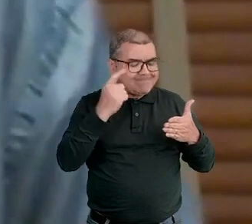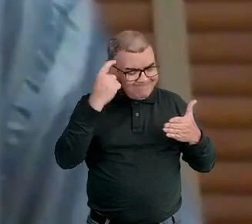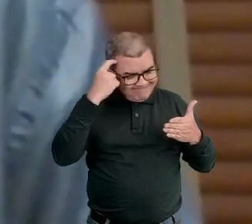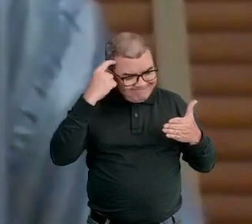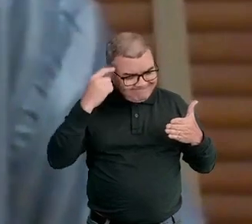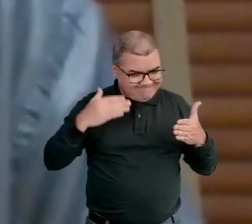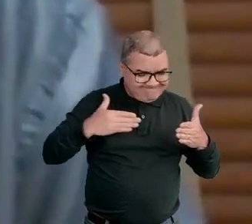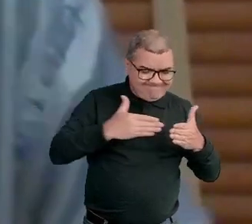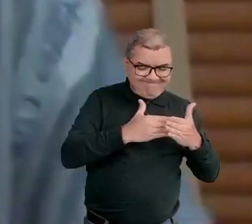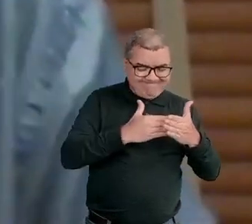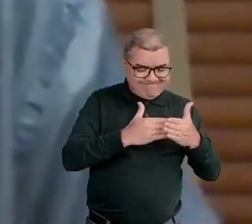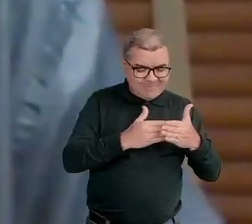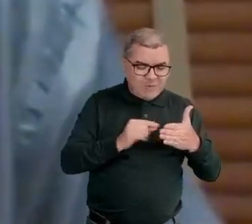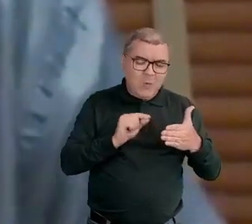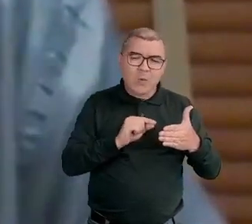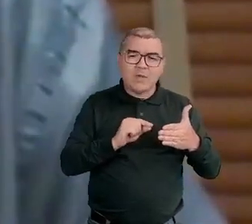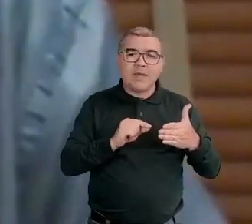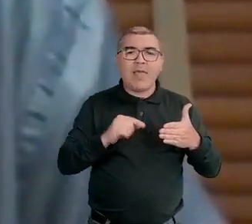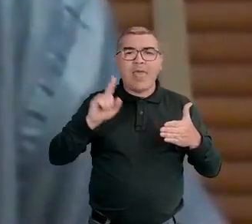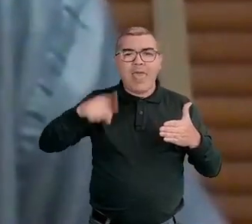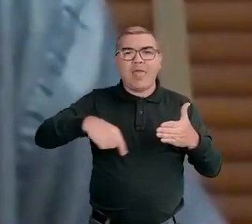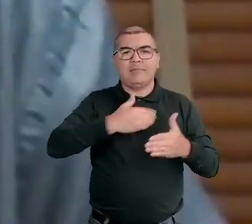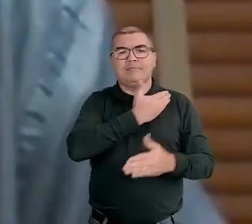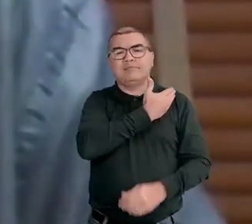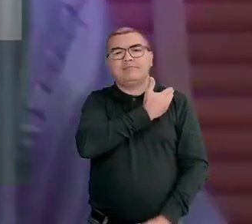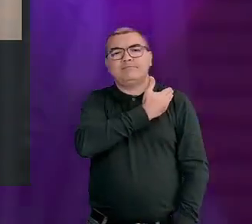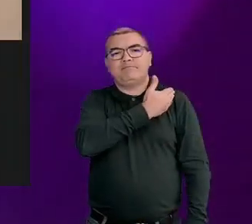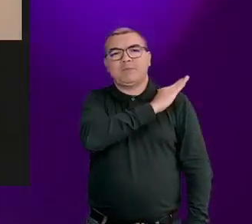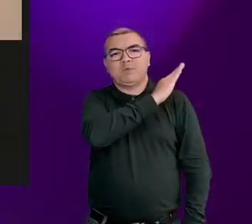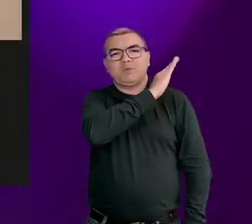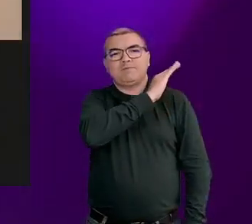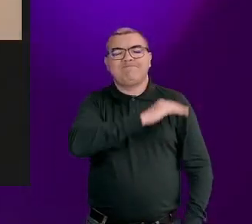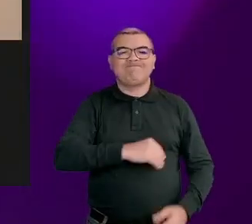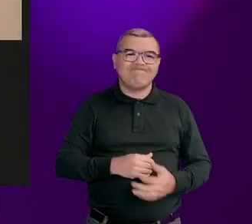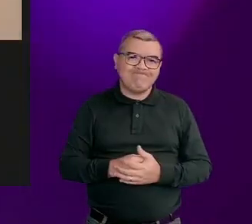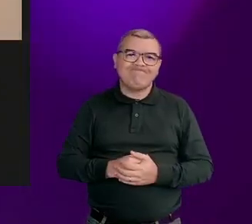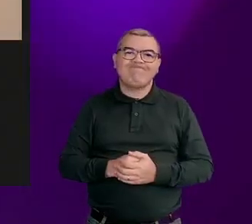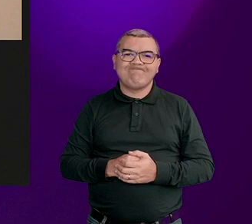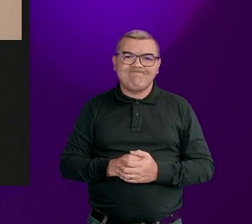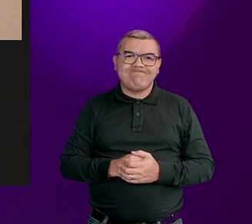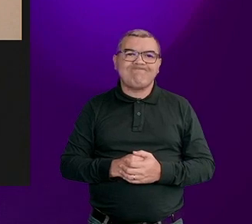ouvia, que é o preconceito.